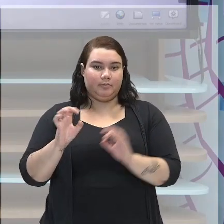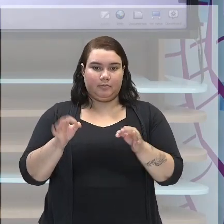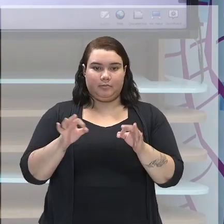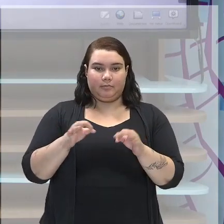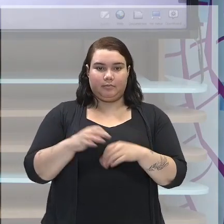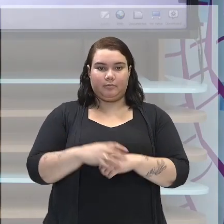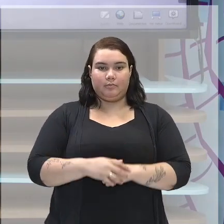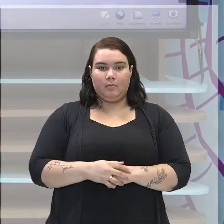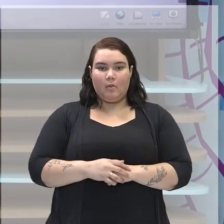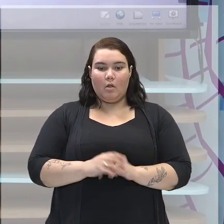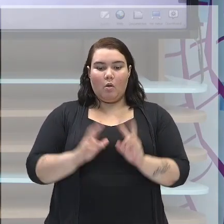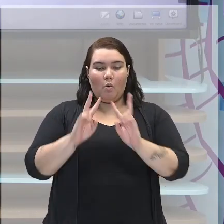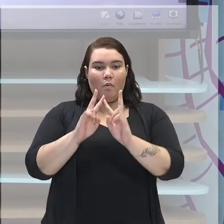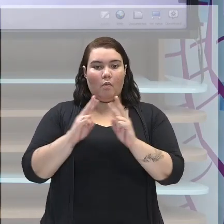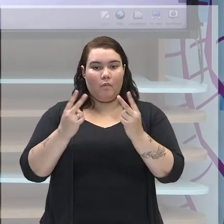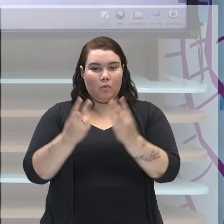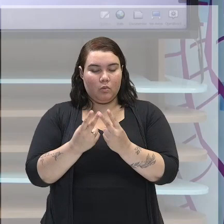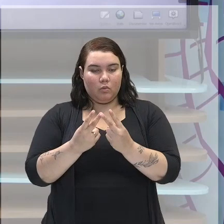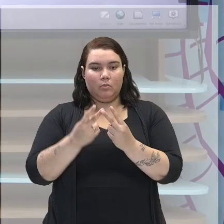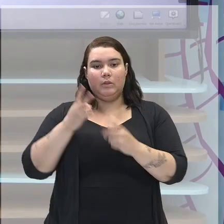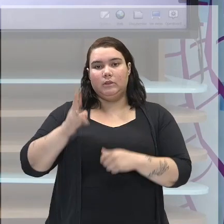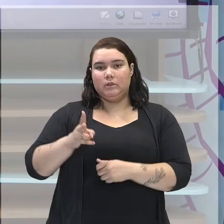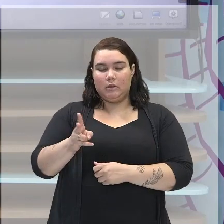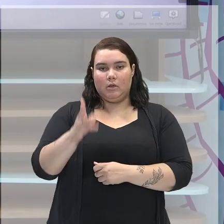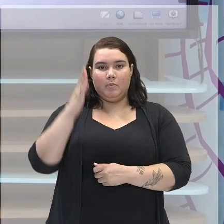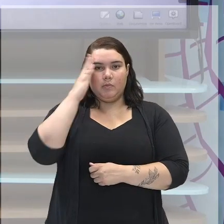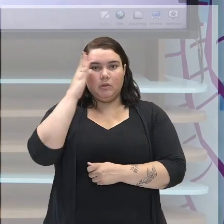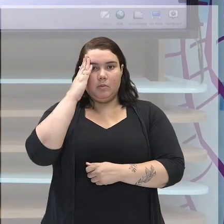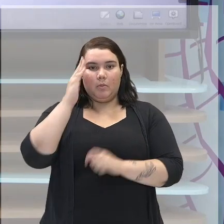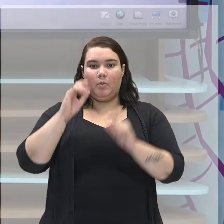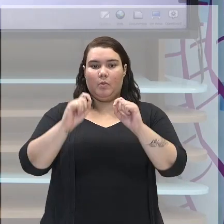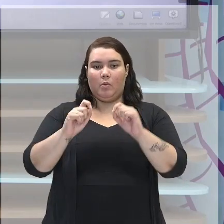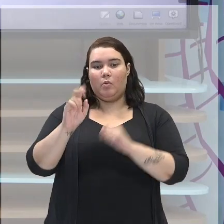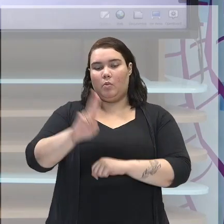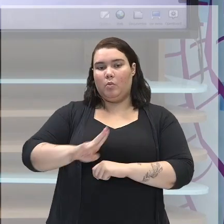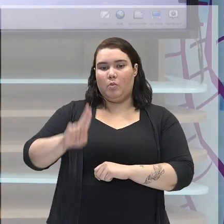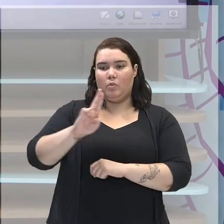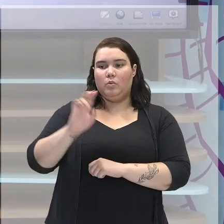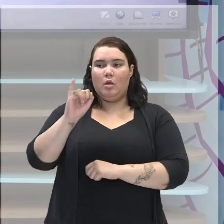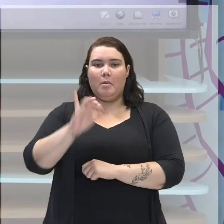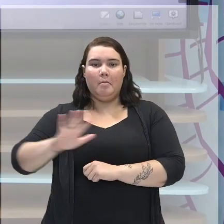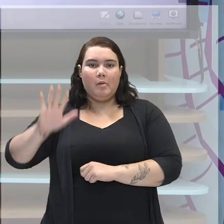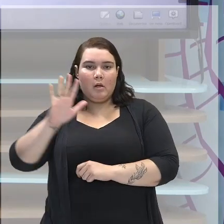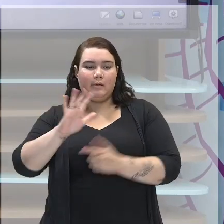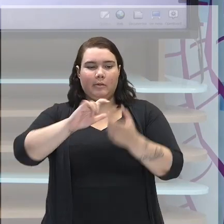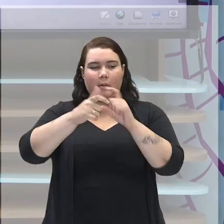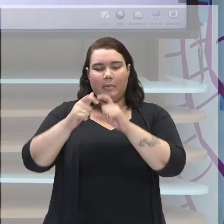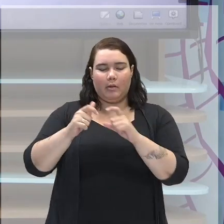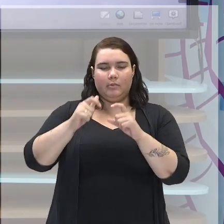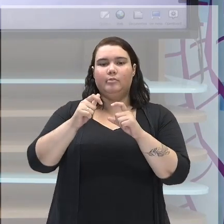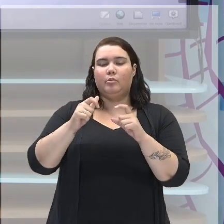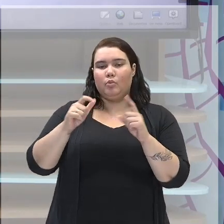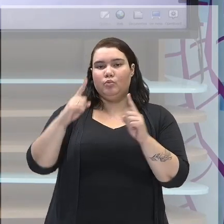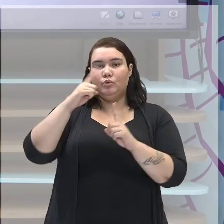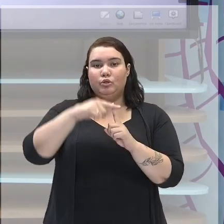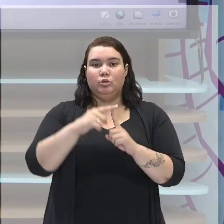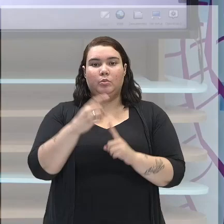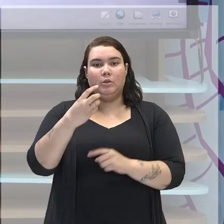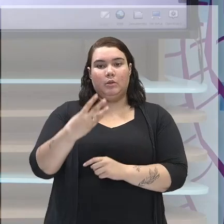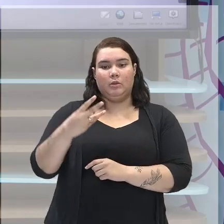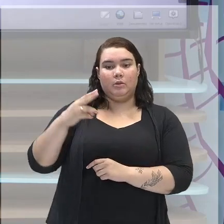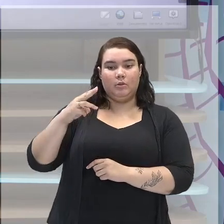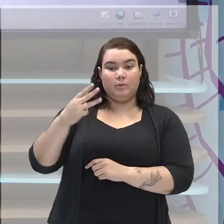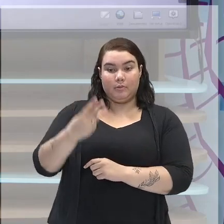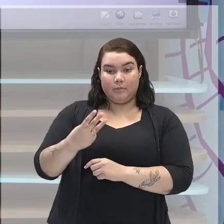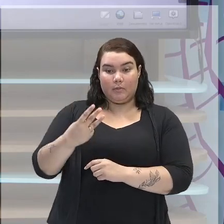o volume sempre você vai trabalhar com figuras no espaço tridimensional,